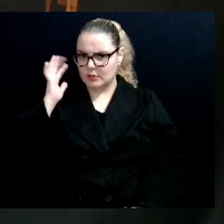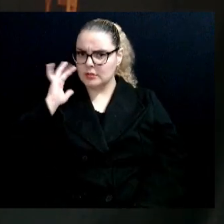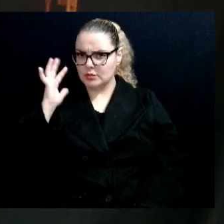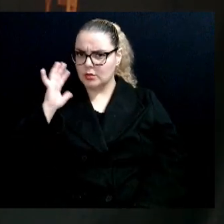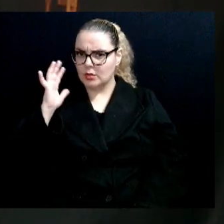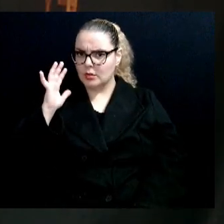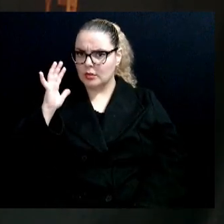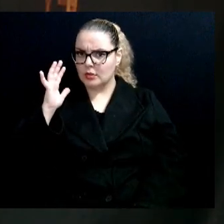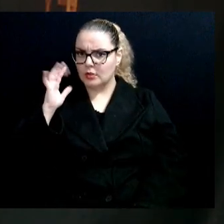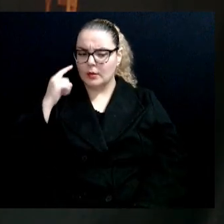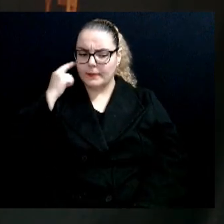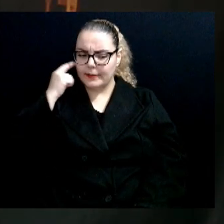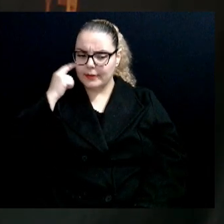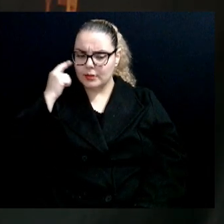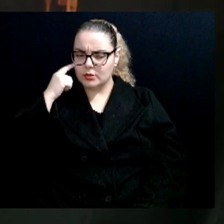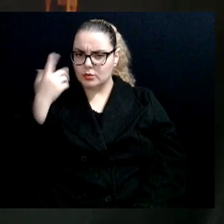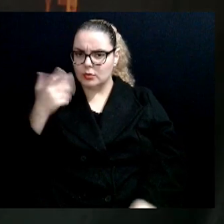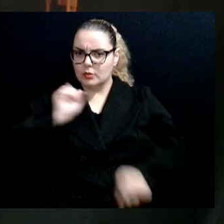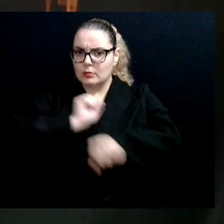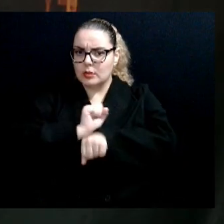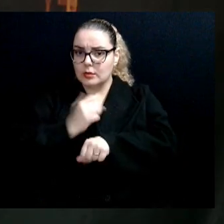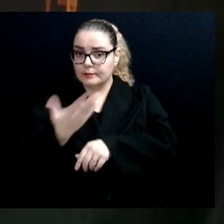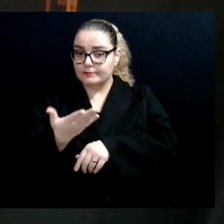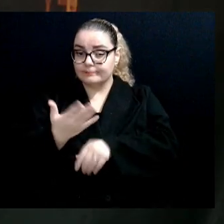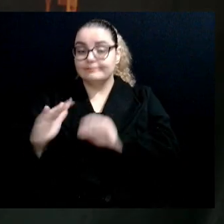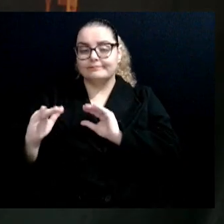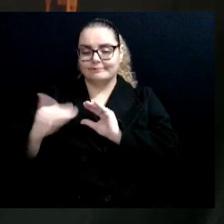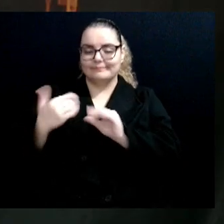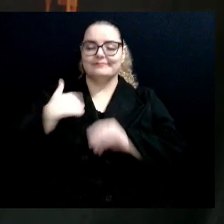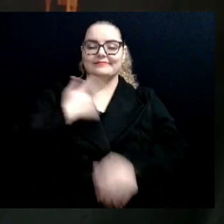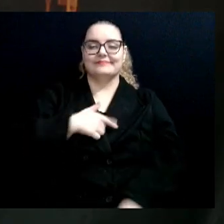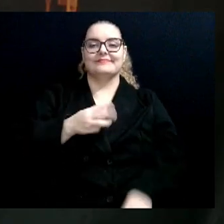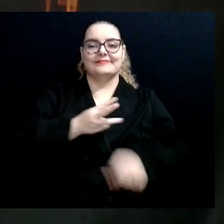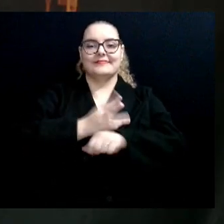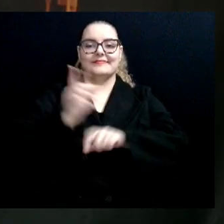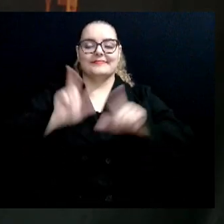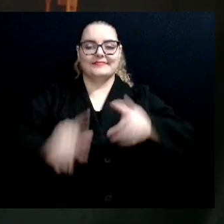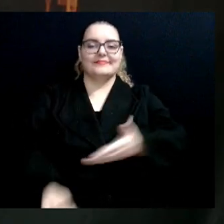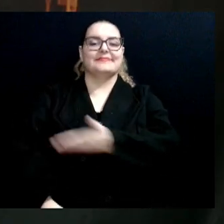sobre isso? Então mande sua mensagem para a gente, o WhatsApp está na tela,